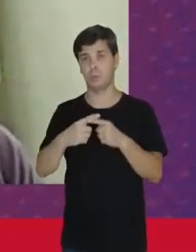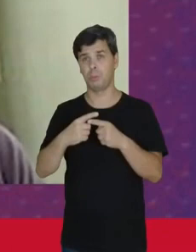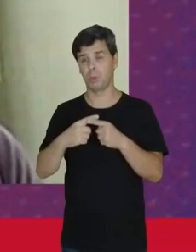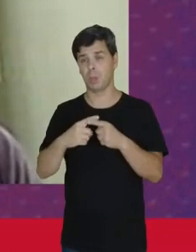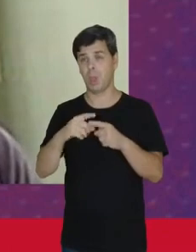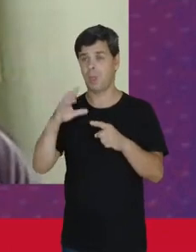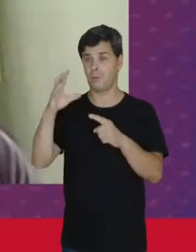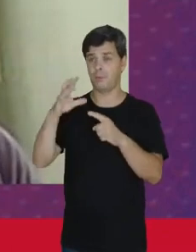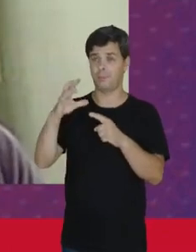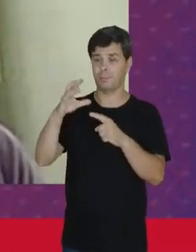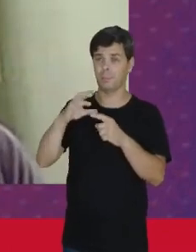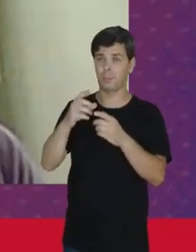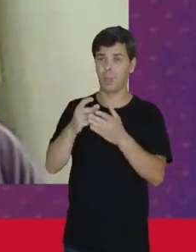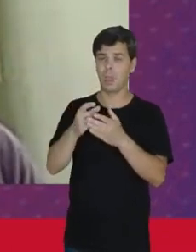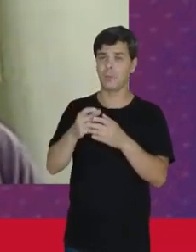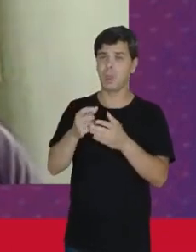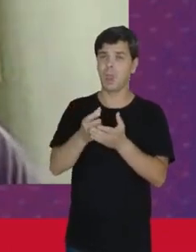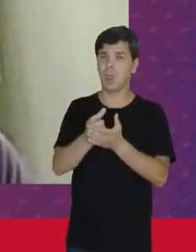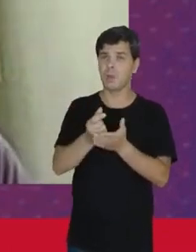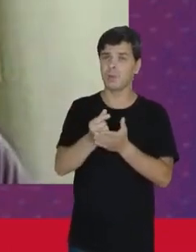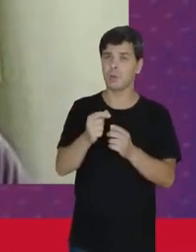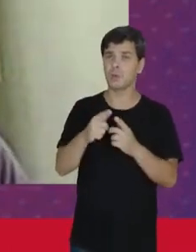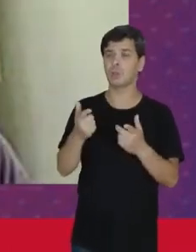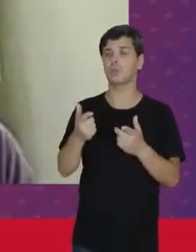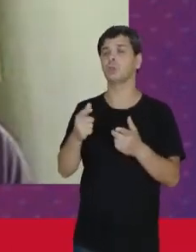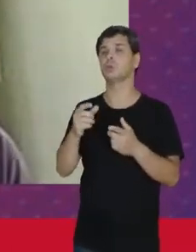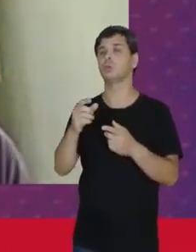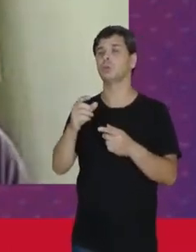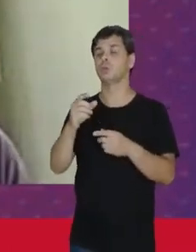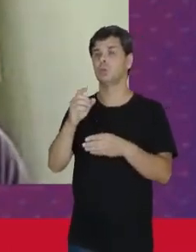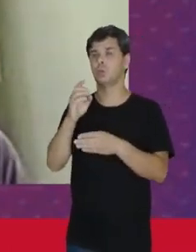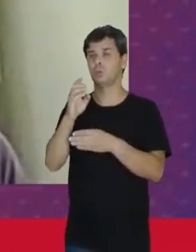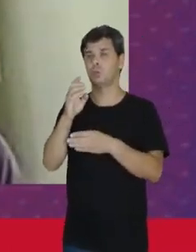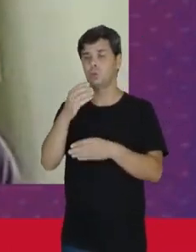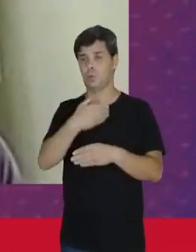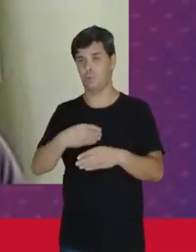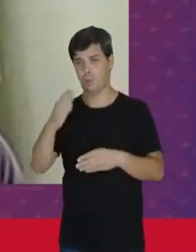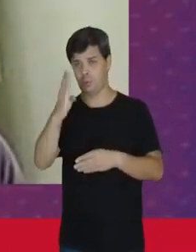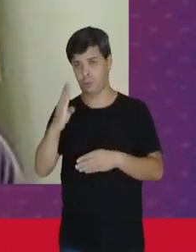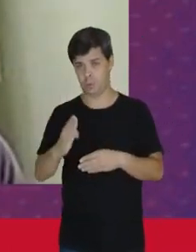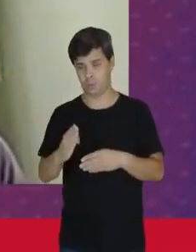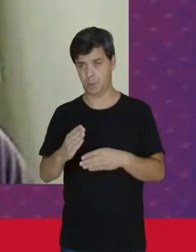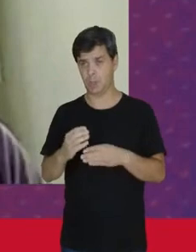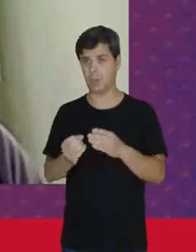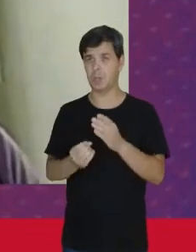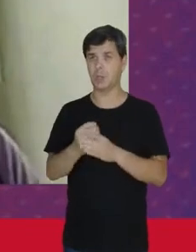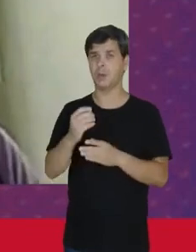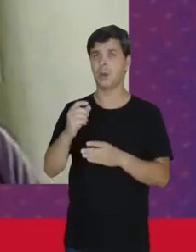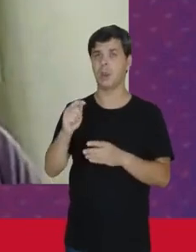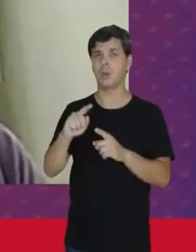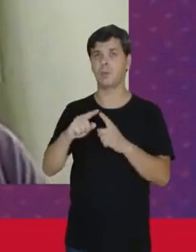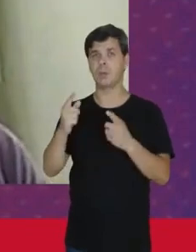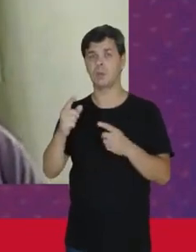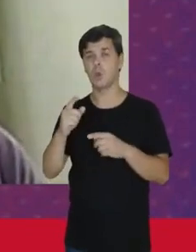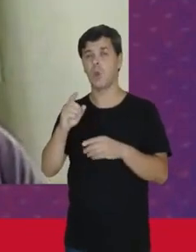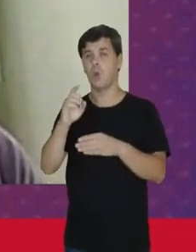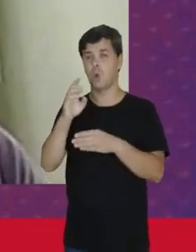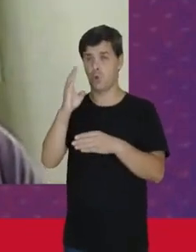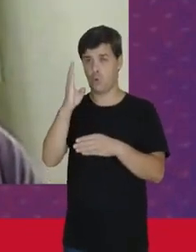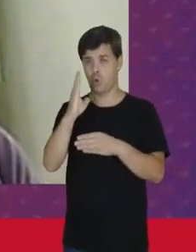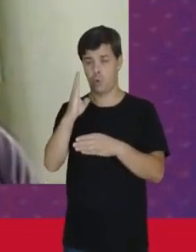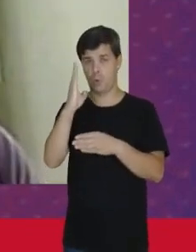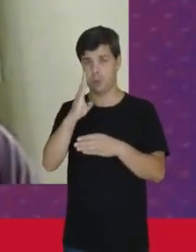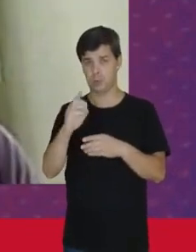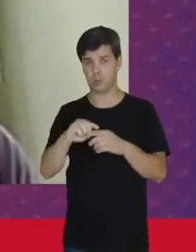grande investimento do Estado brasileiro para essa produção, né? Então, o Estado também